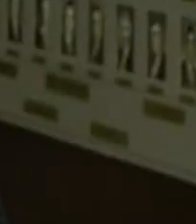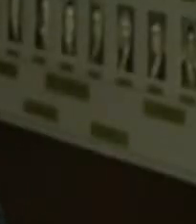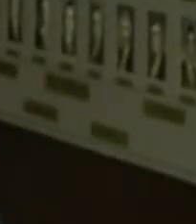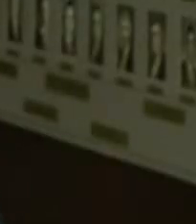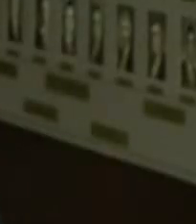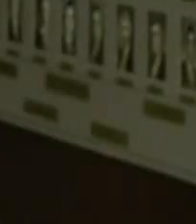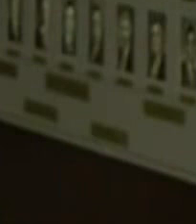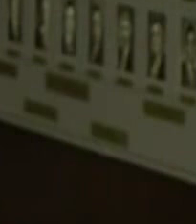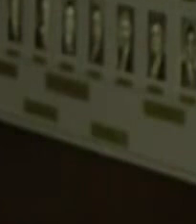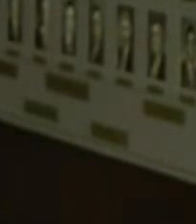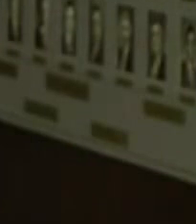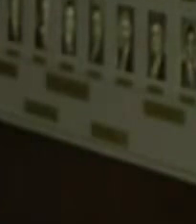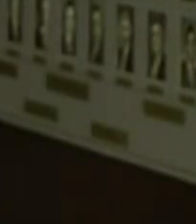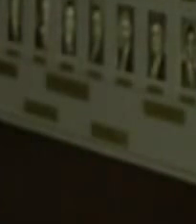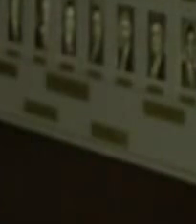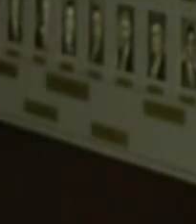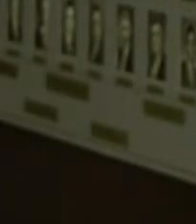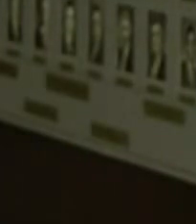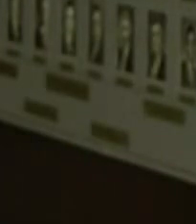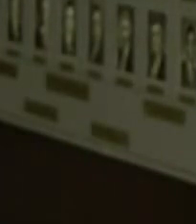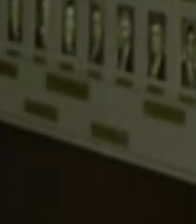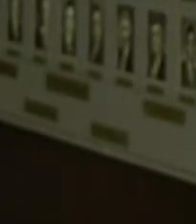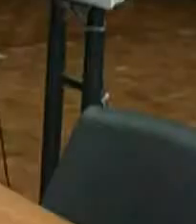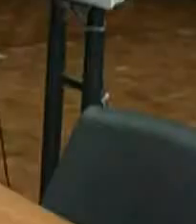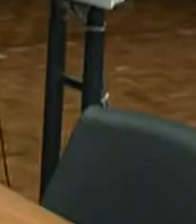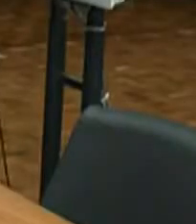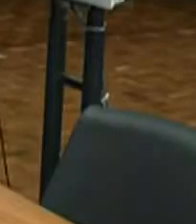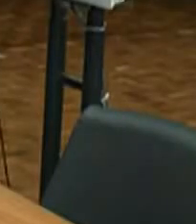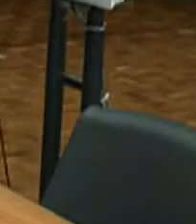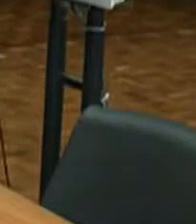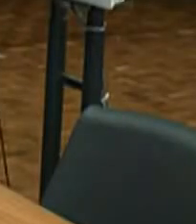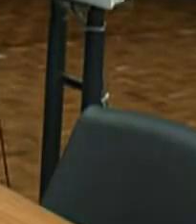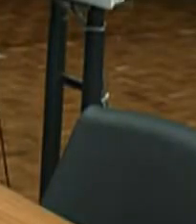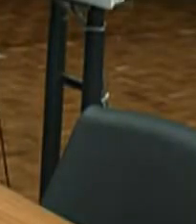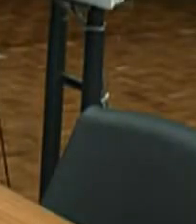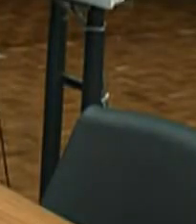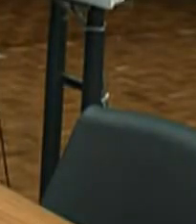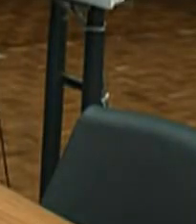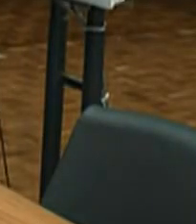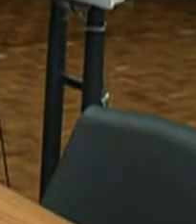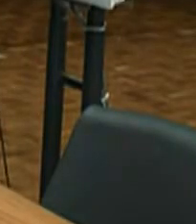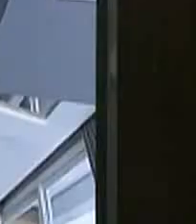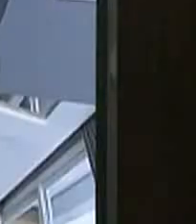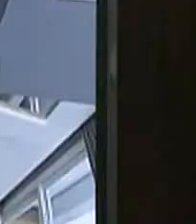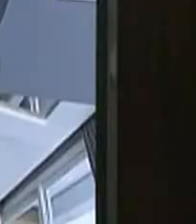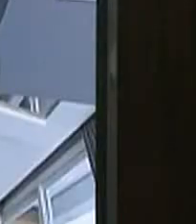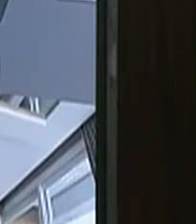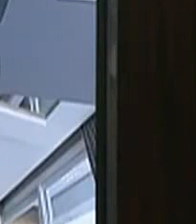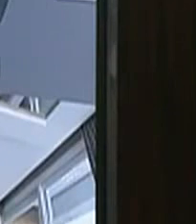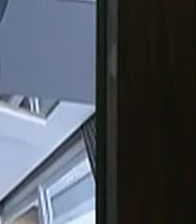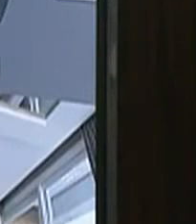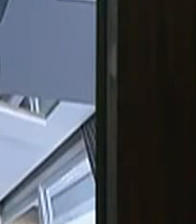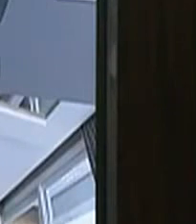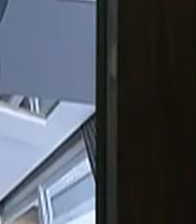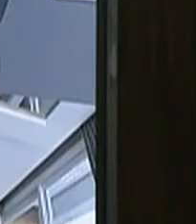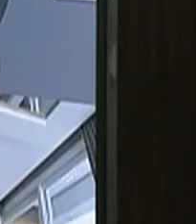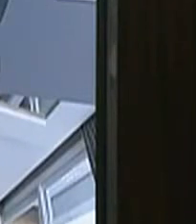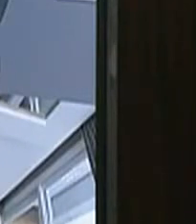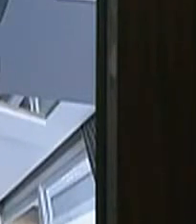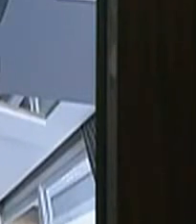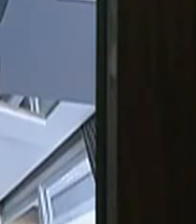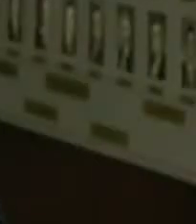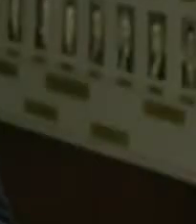Depois da reunião da mesa diretora, os parlamentares participaram da reunião de líderes que definiu a pauta